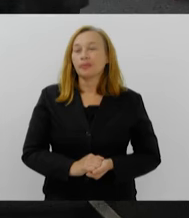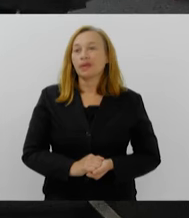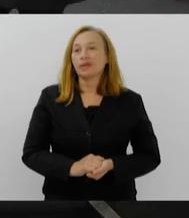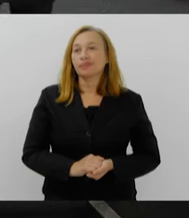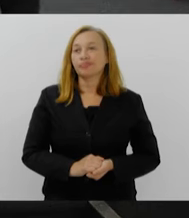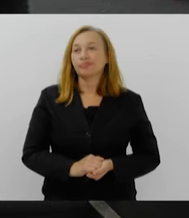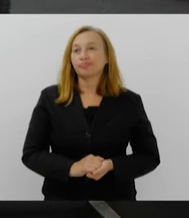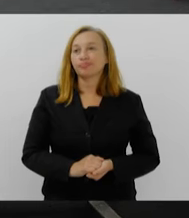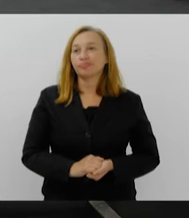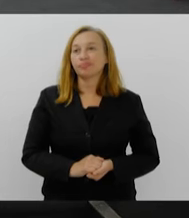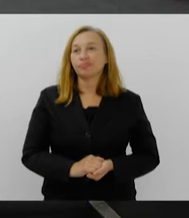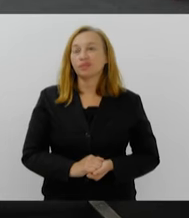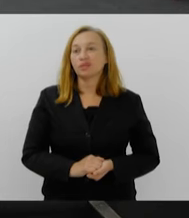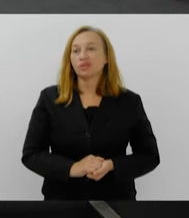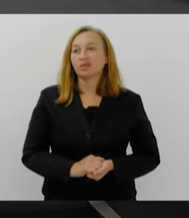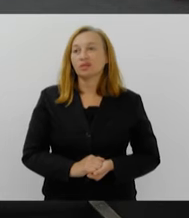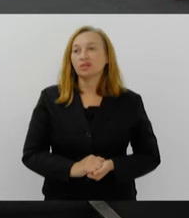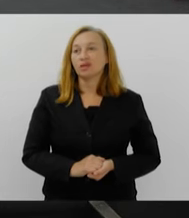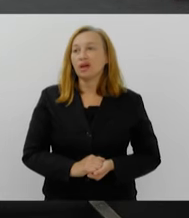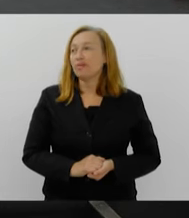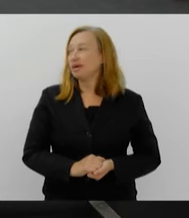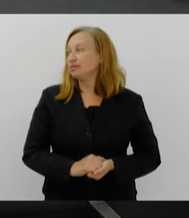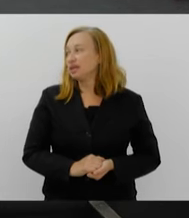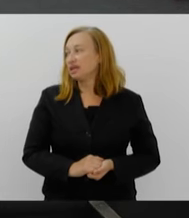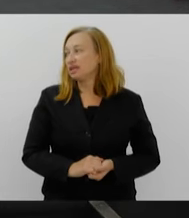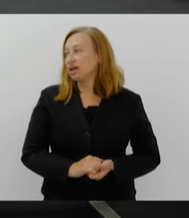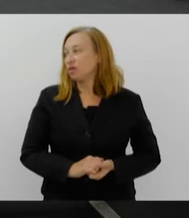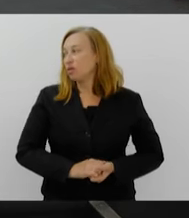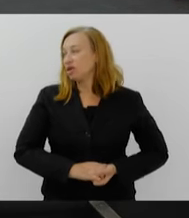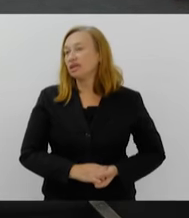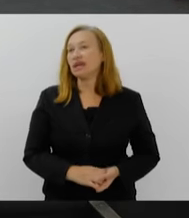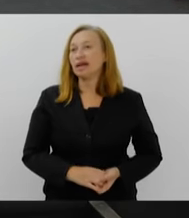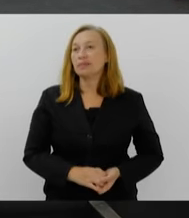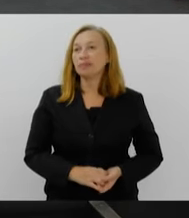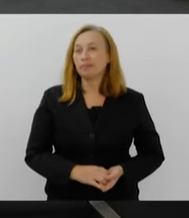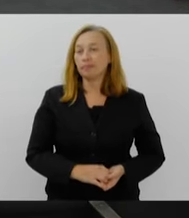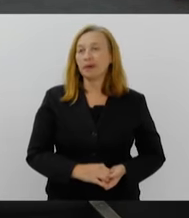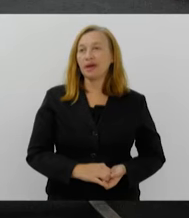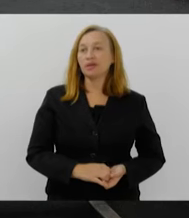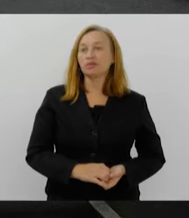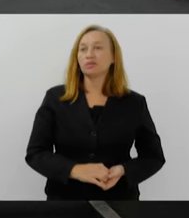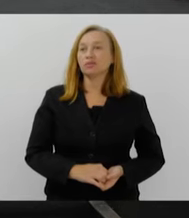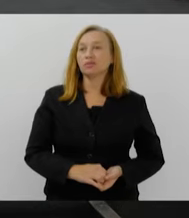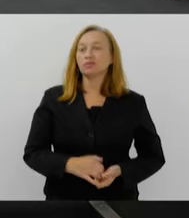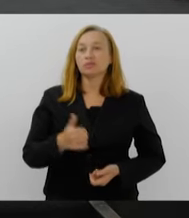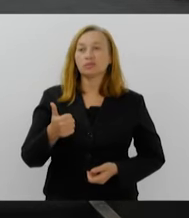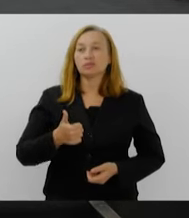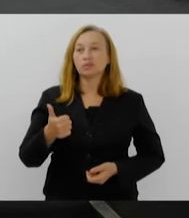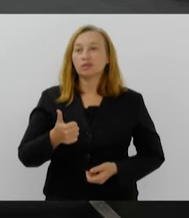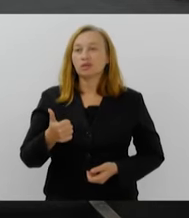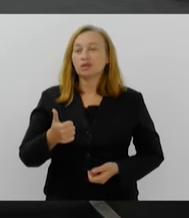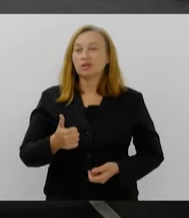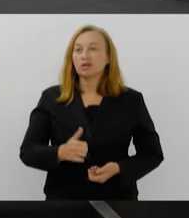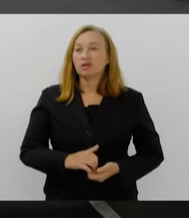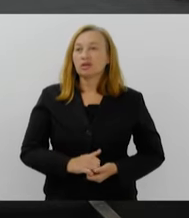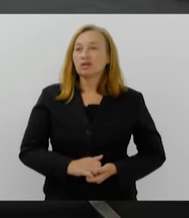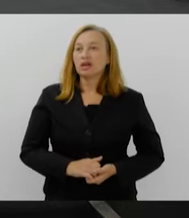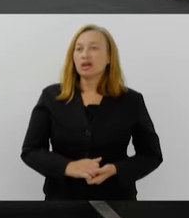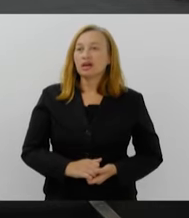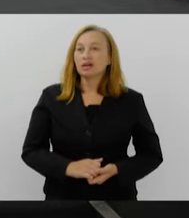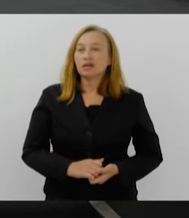Deputado Luiz Paulo. Eu queria dar uma sugestão. Eu estou inscrito, como primeiro a falar. Sim. Eu passo a minha